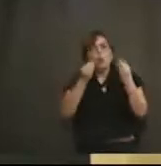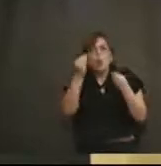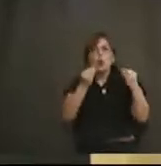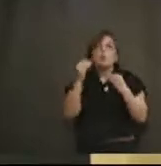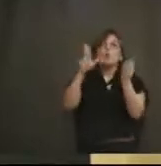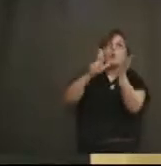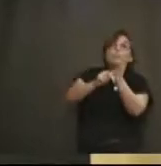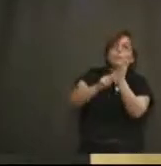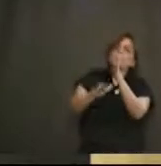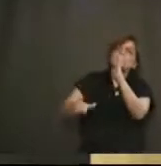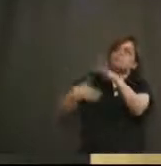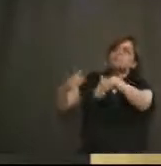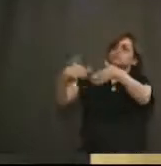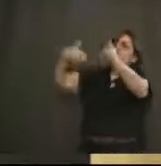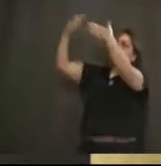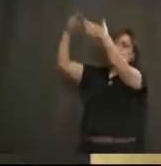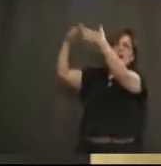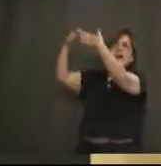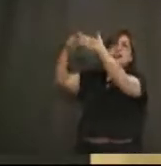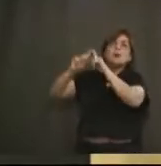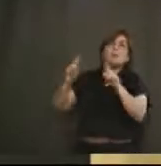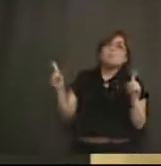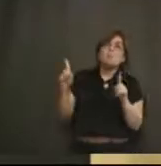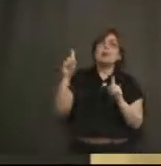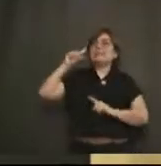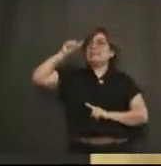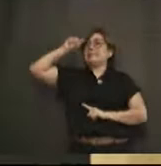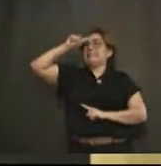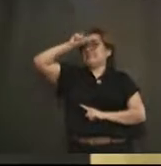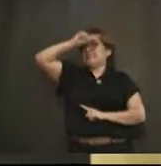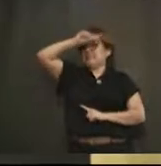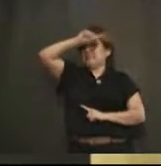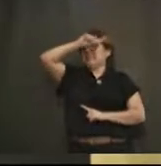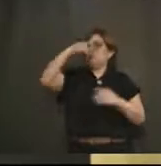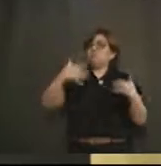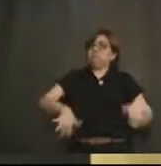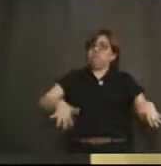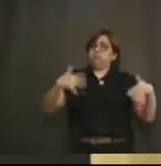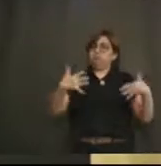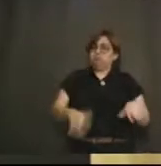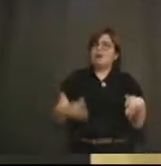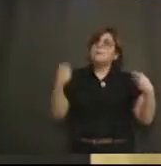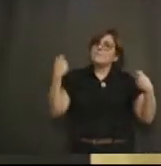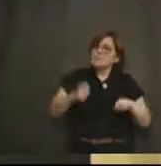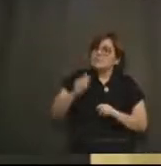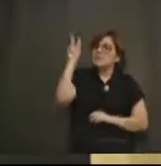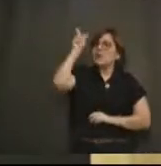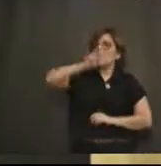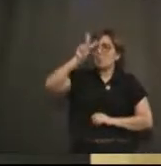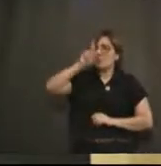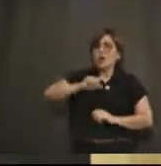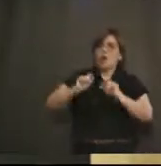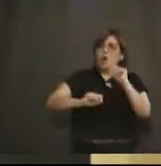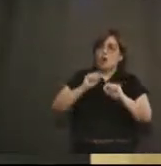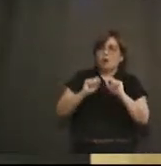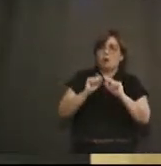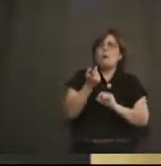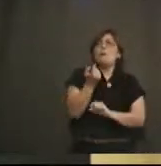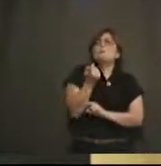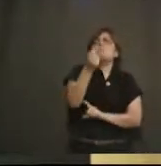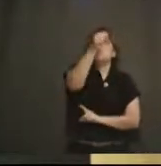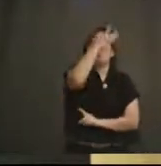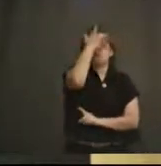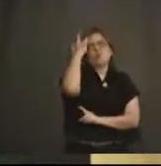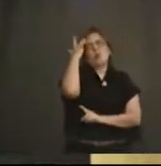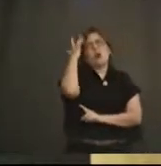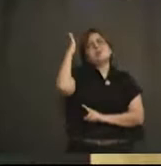avançado, mas a gente tem avançado com muitas dificuldades, é preciso dizer isso. Poucas pessoas sabem, a Universidade